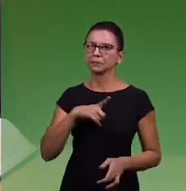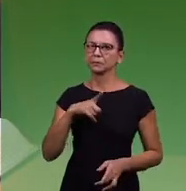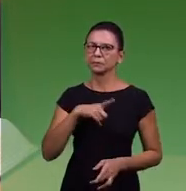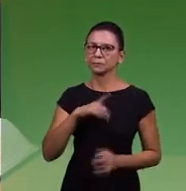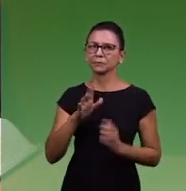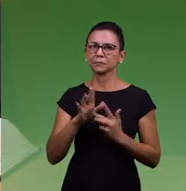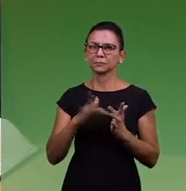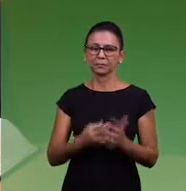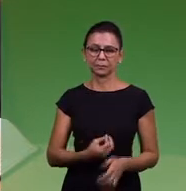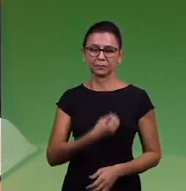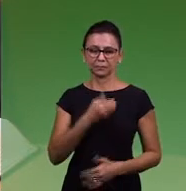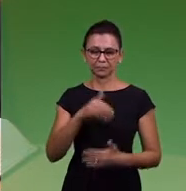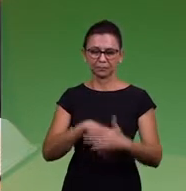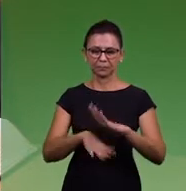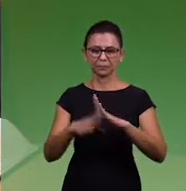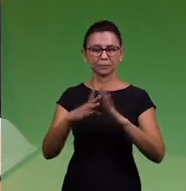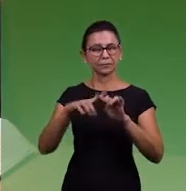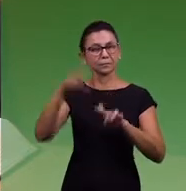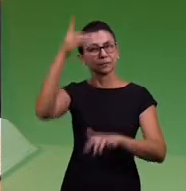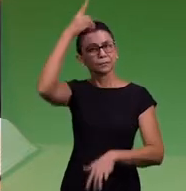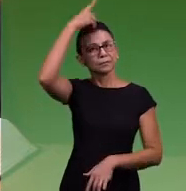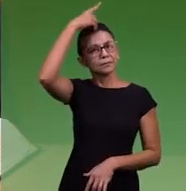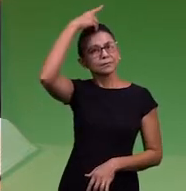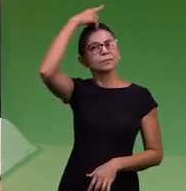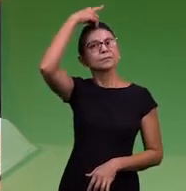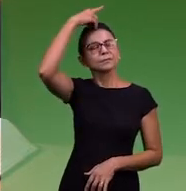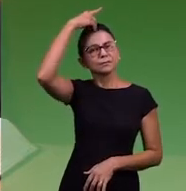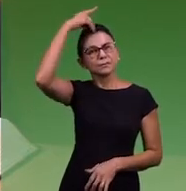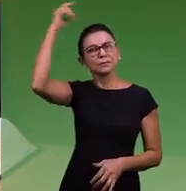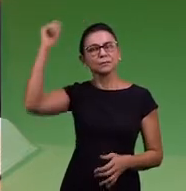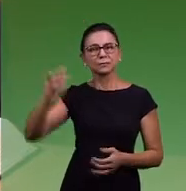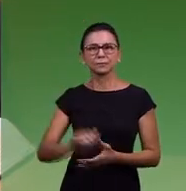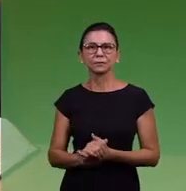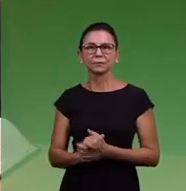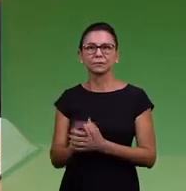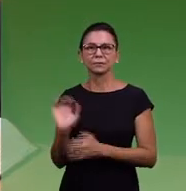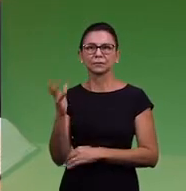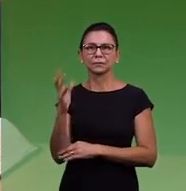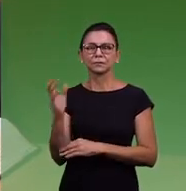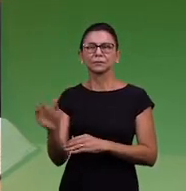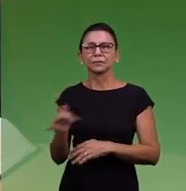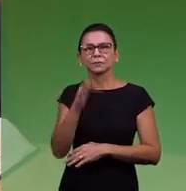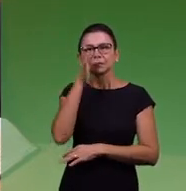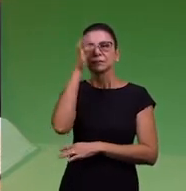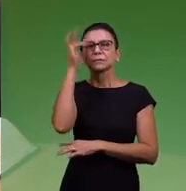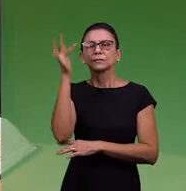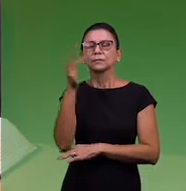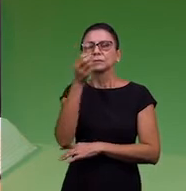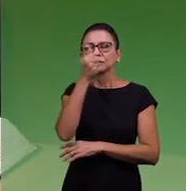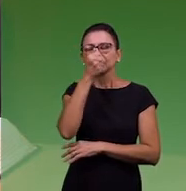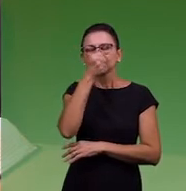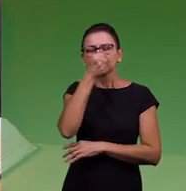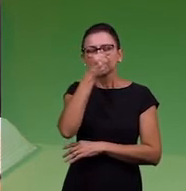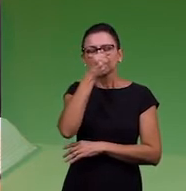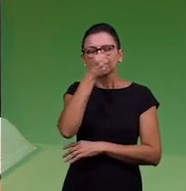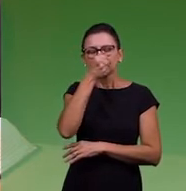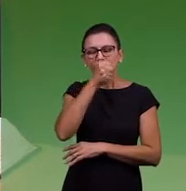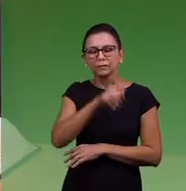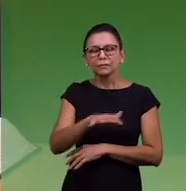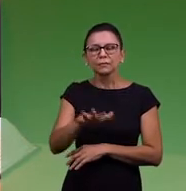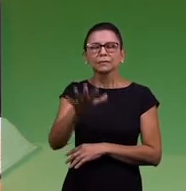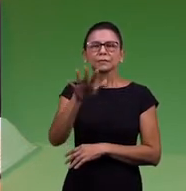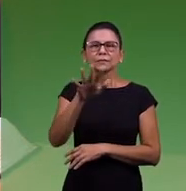presente no meio da igreja. Então, são os dons espirituais. As vides em flor exalam o seu aroma. Até os